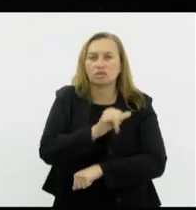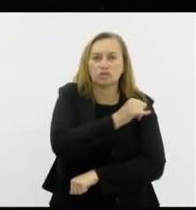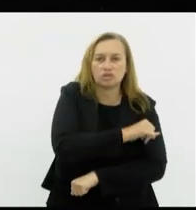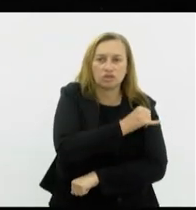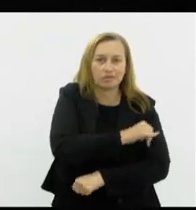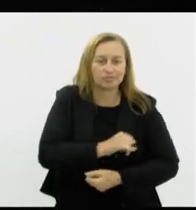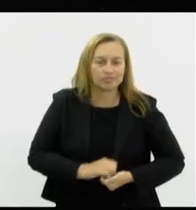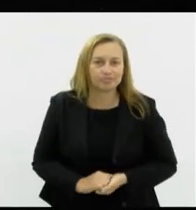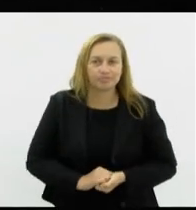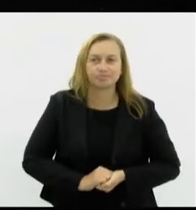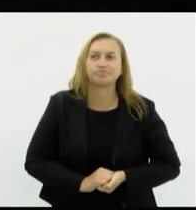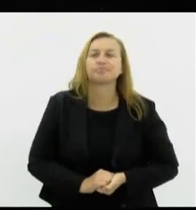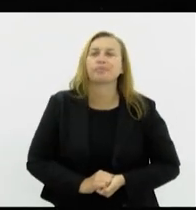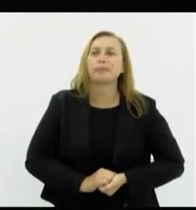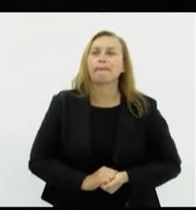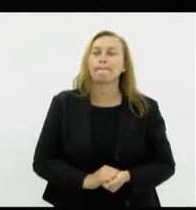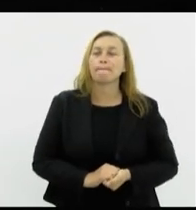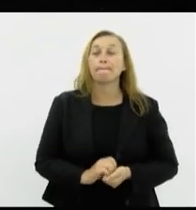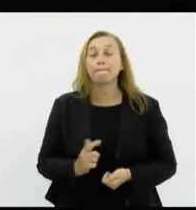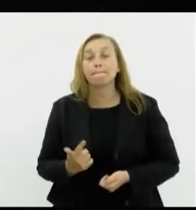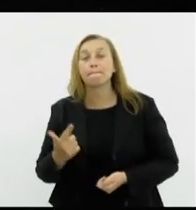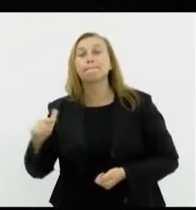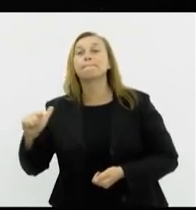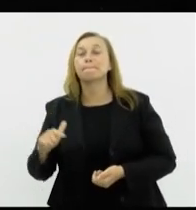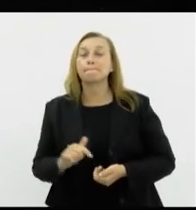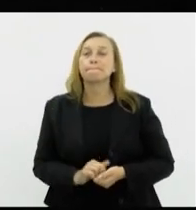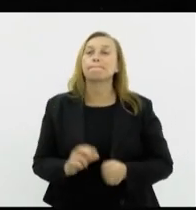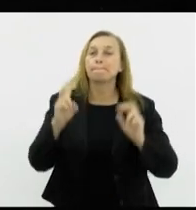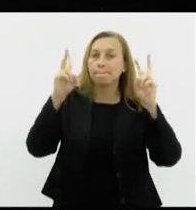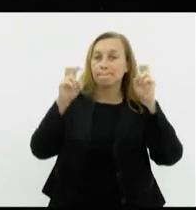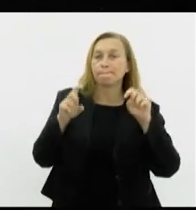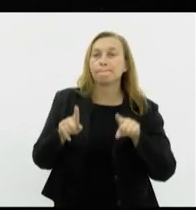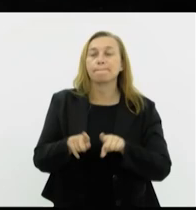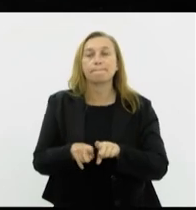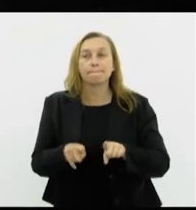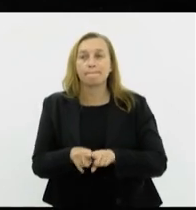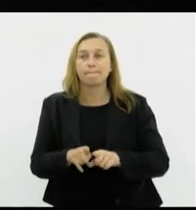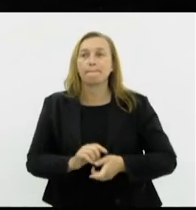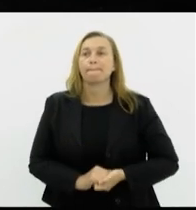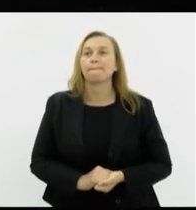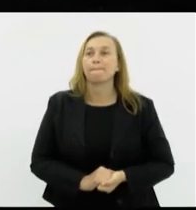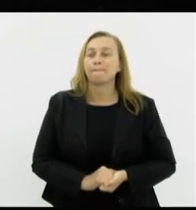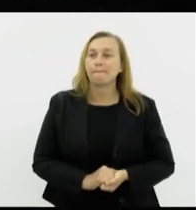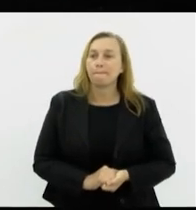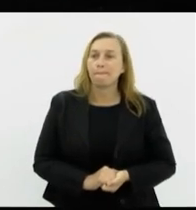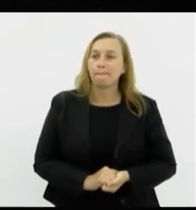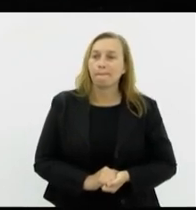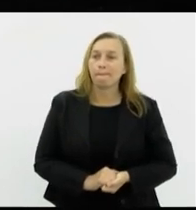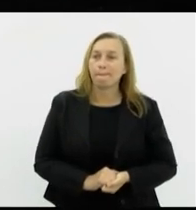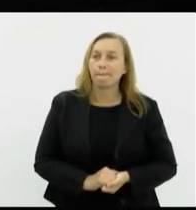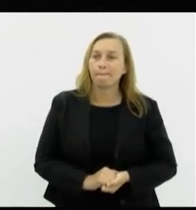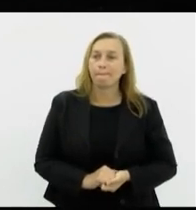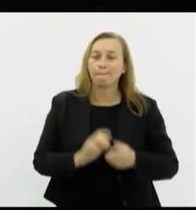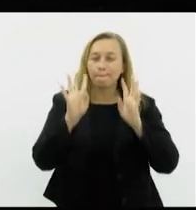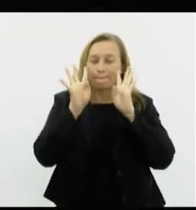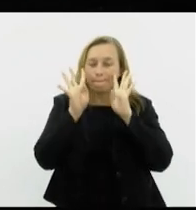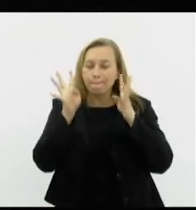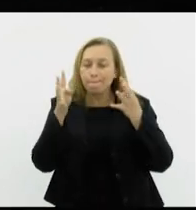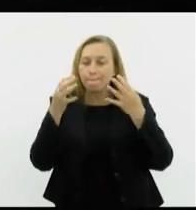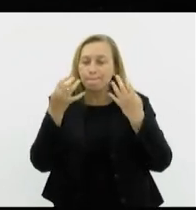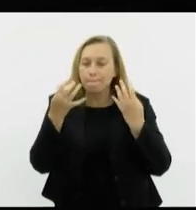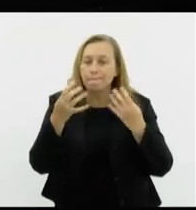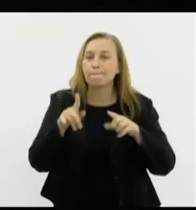Janeiro. Uma outra questão que nos chamou a atenção